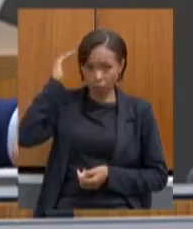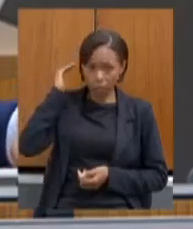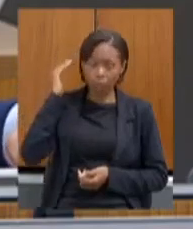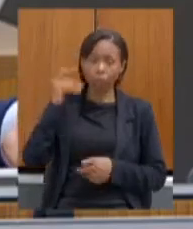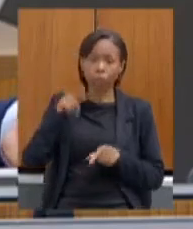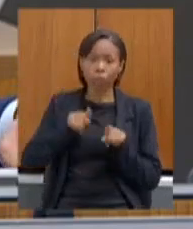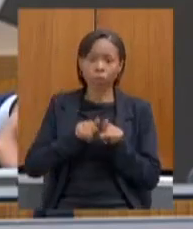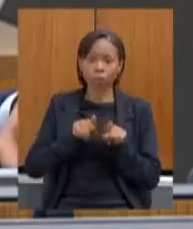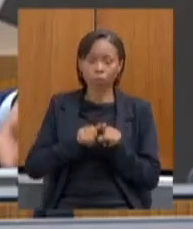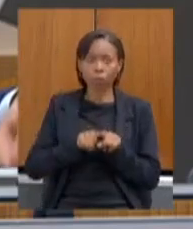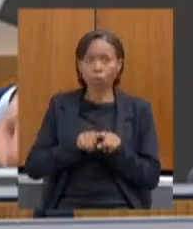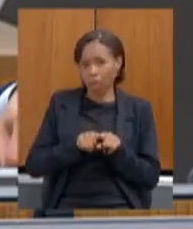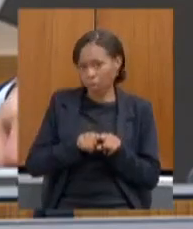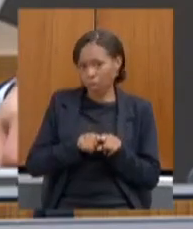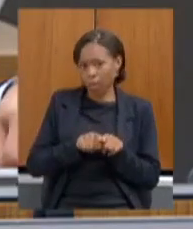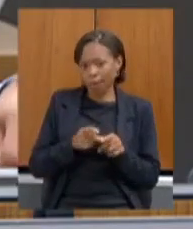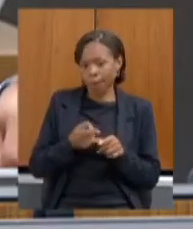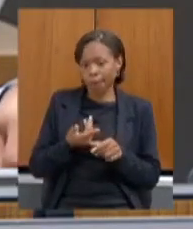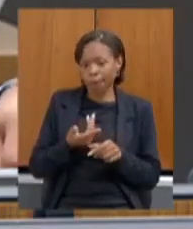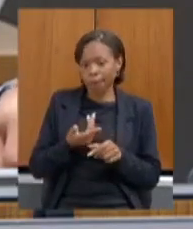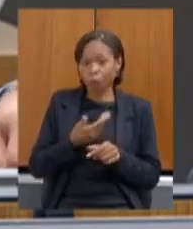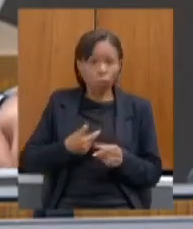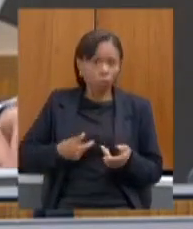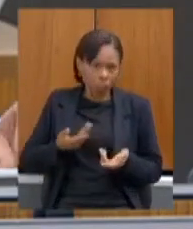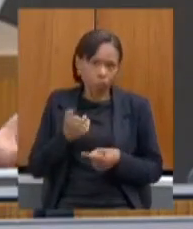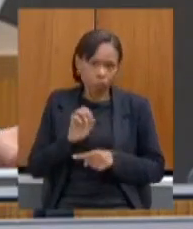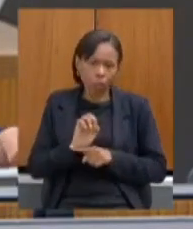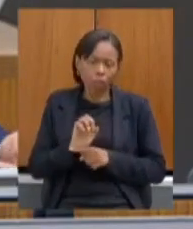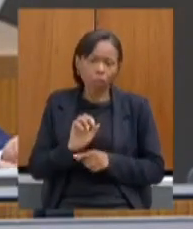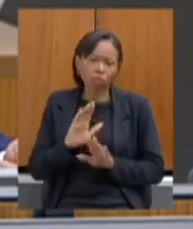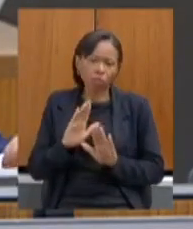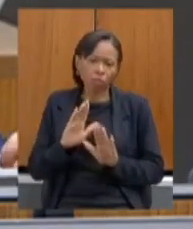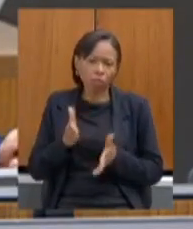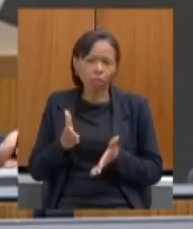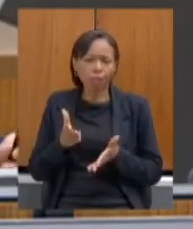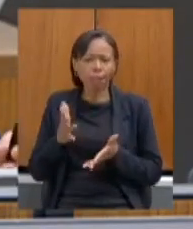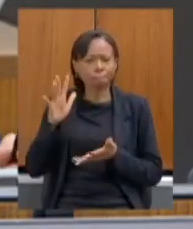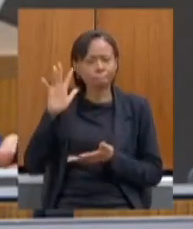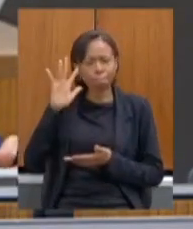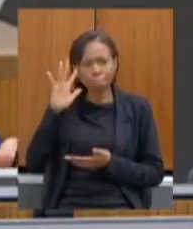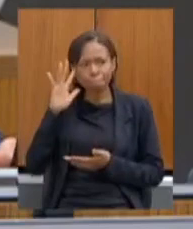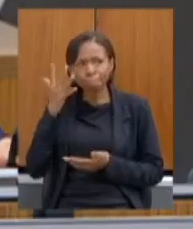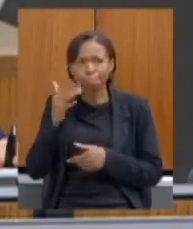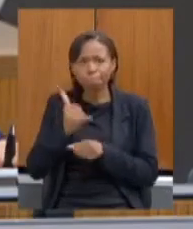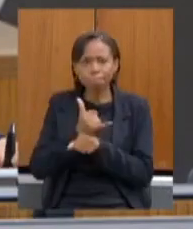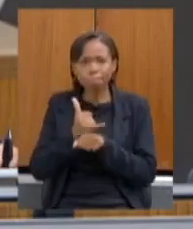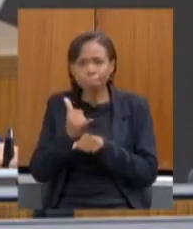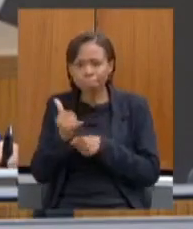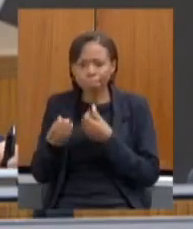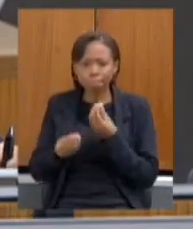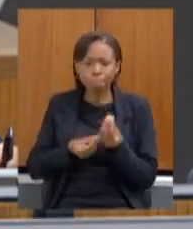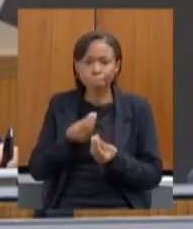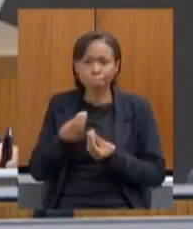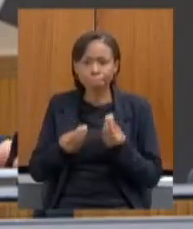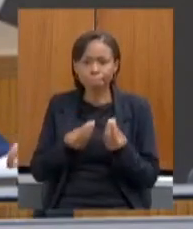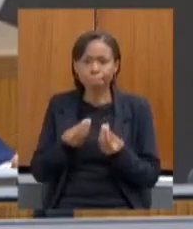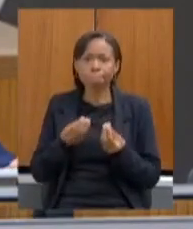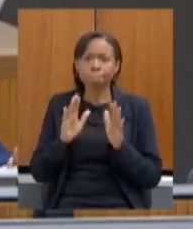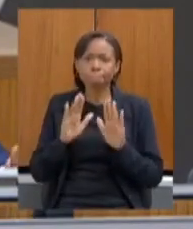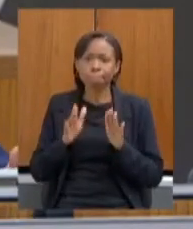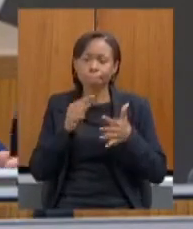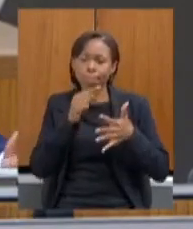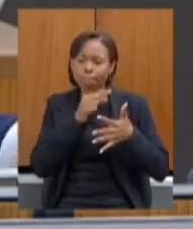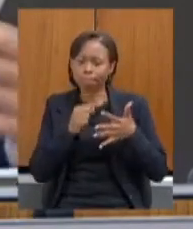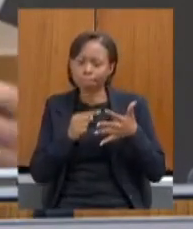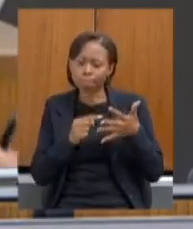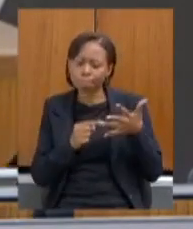proativa, já está tomando as suas precauções. O governador Romeu Zema já detalhou um plano